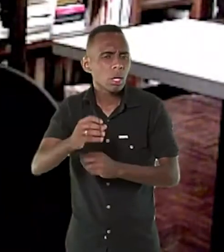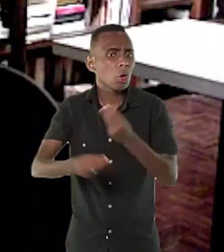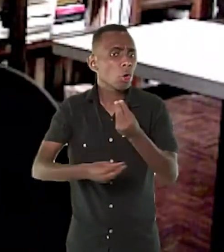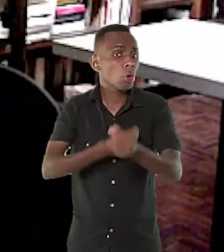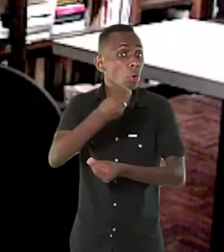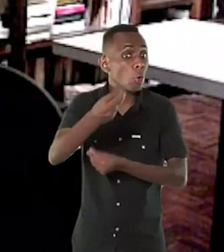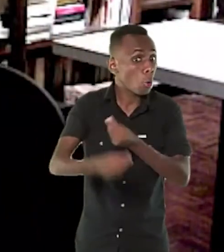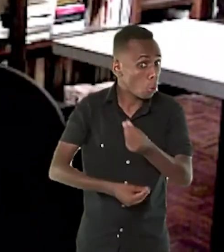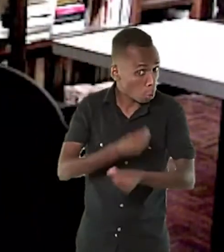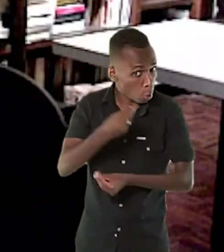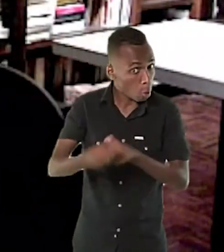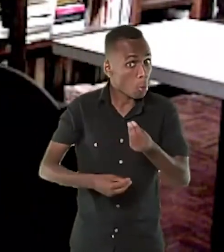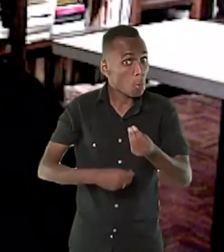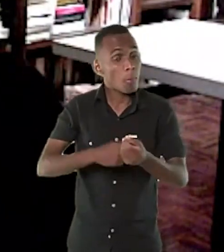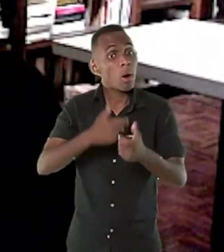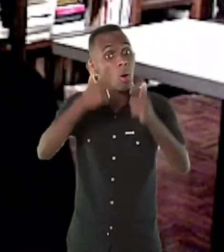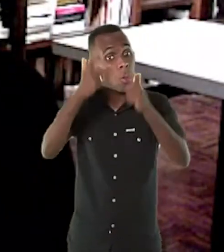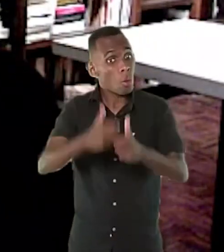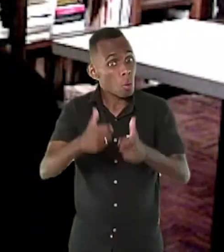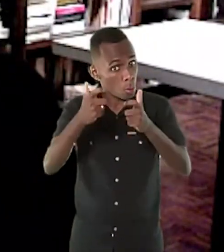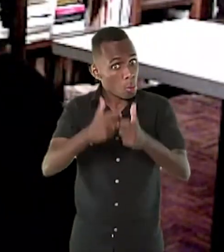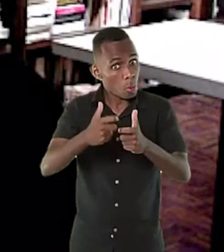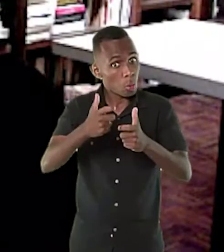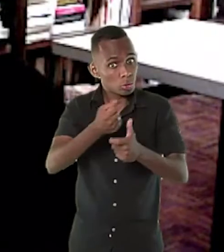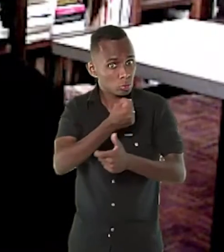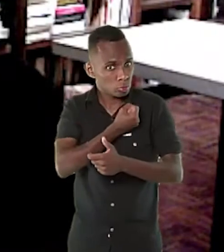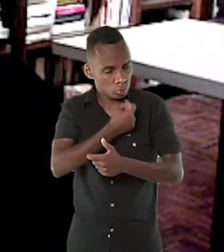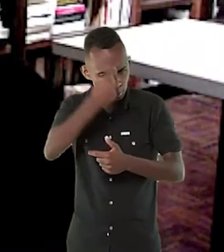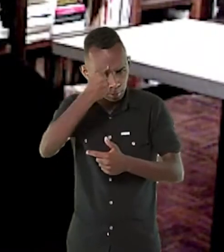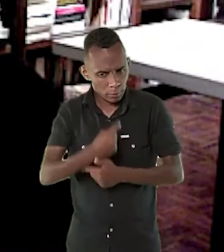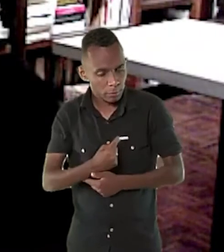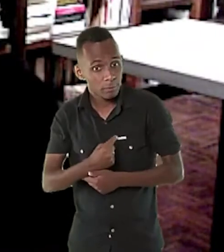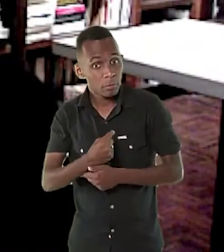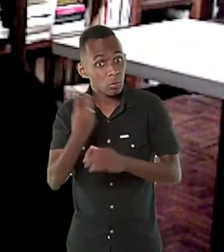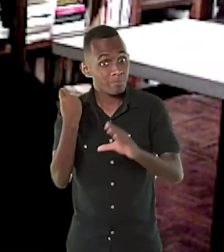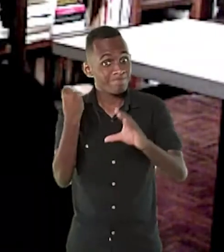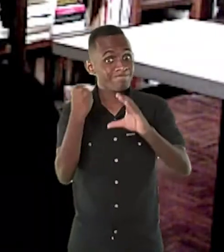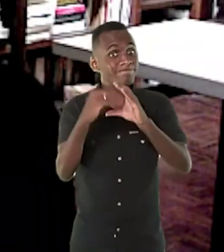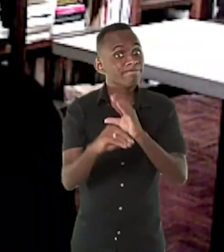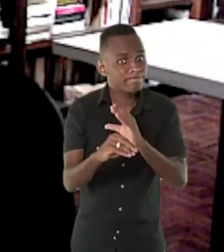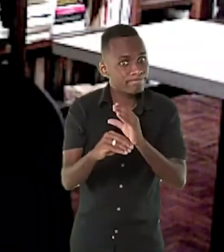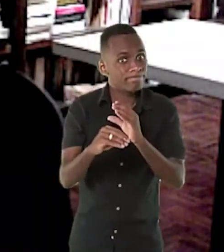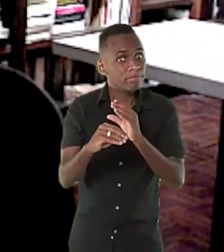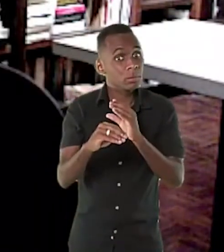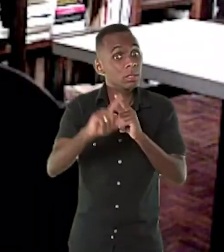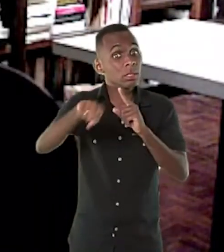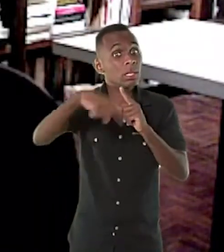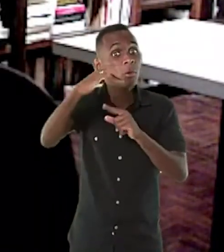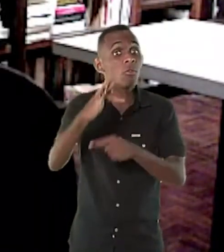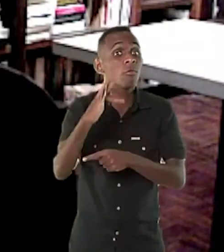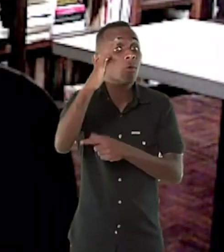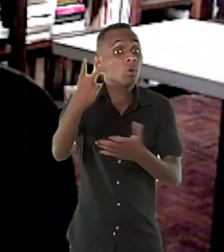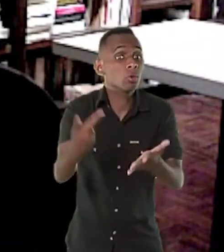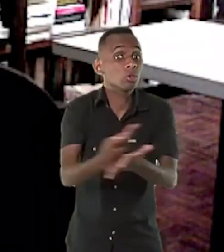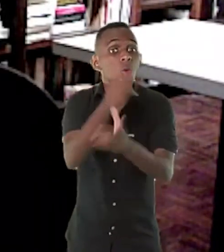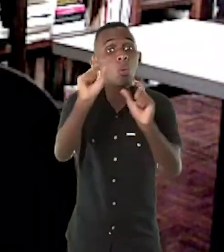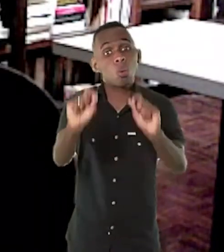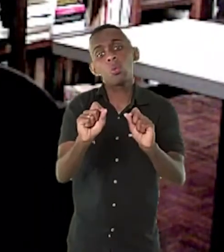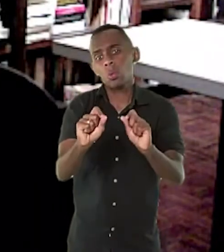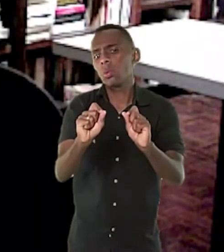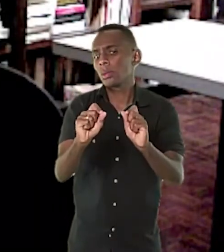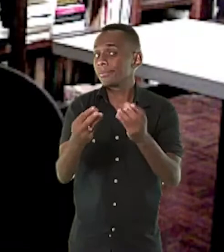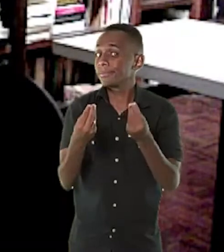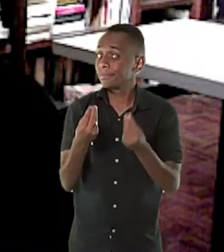para onde os dados estão indo e o que pode ser feito depois com eles. Essa é a pergunta